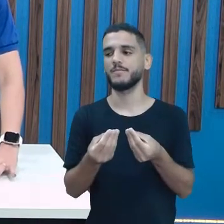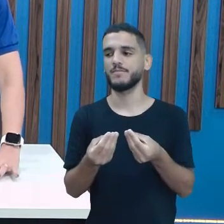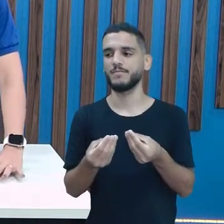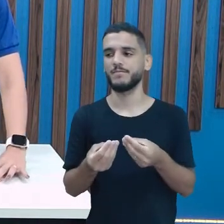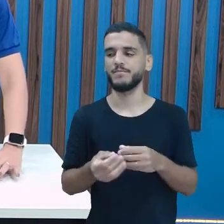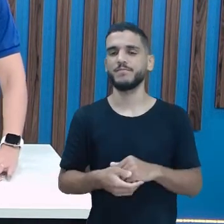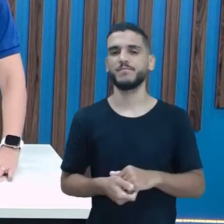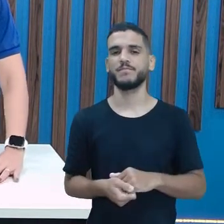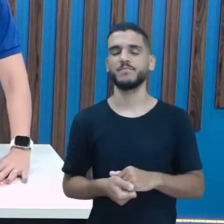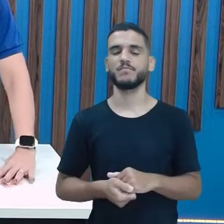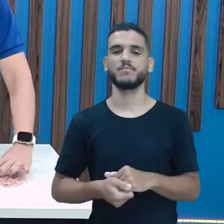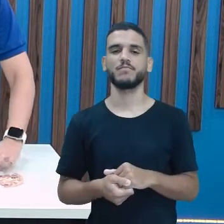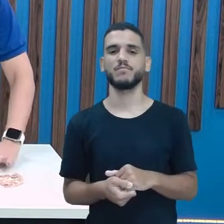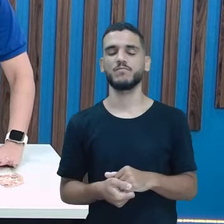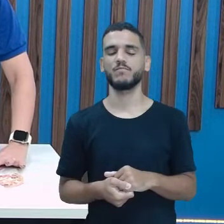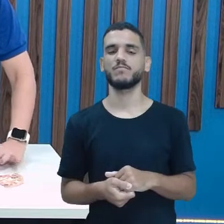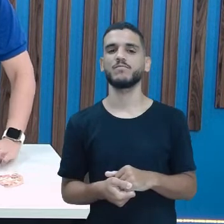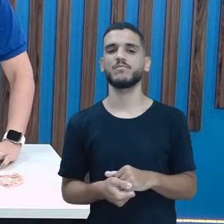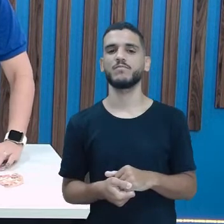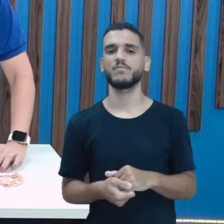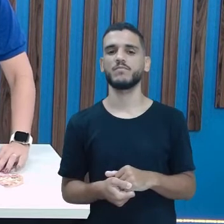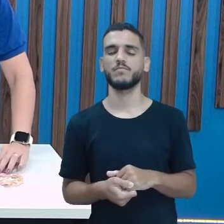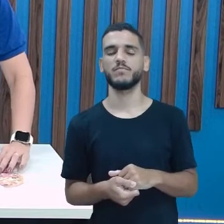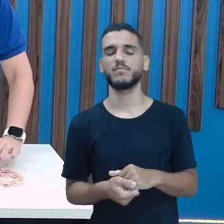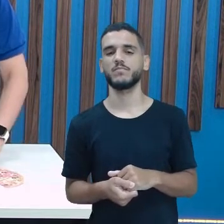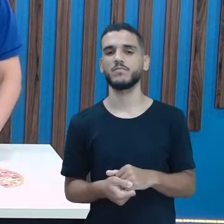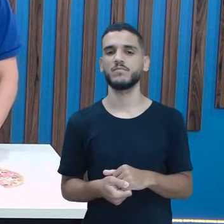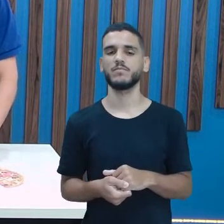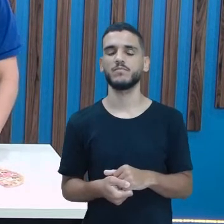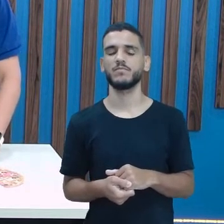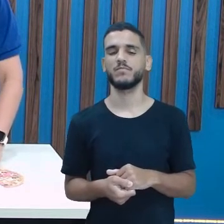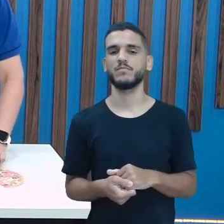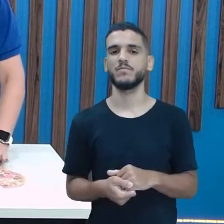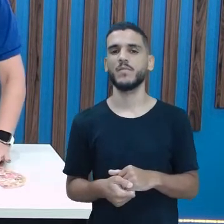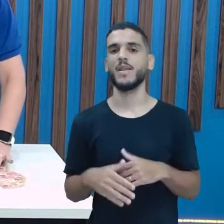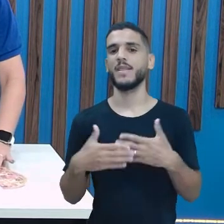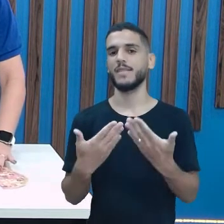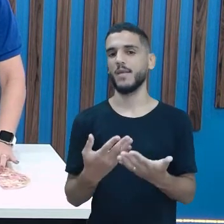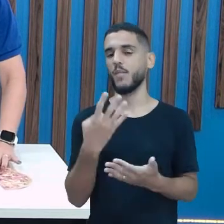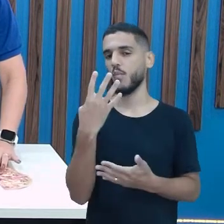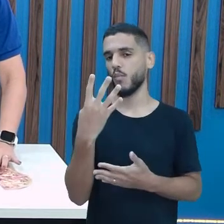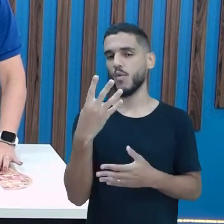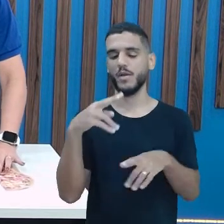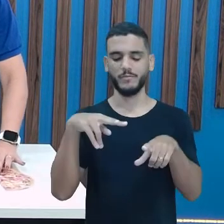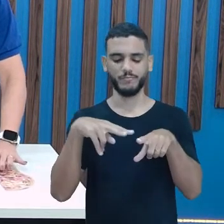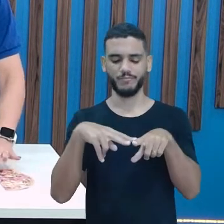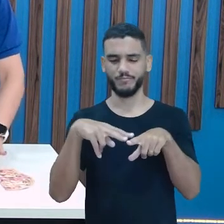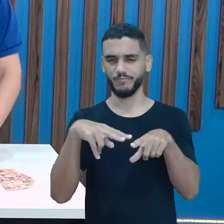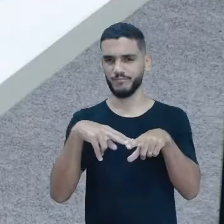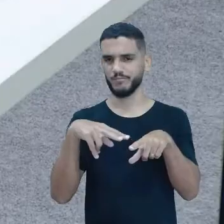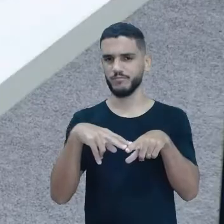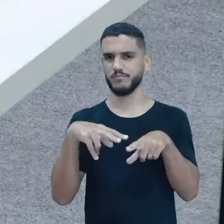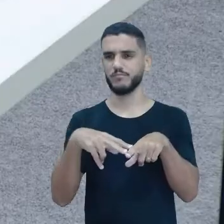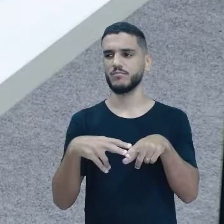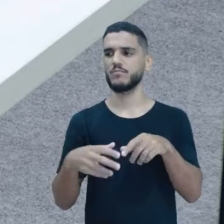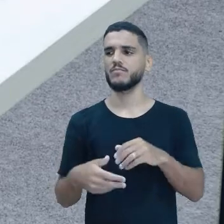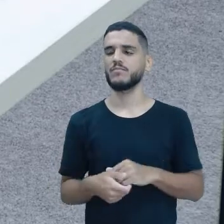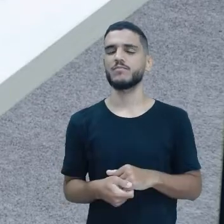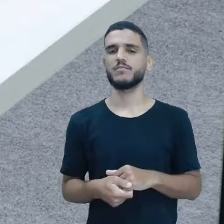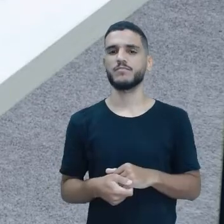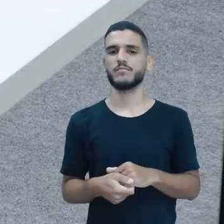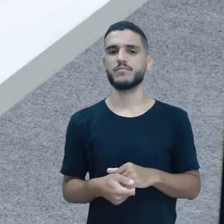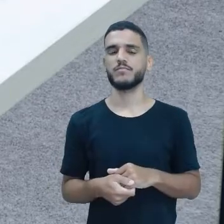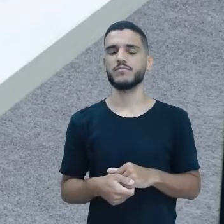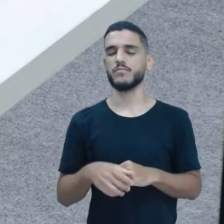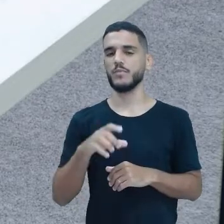pegar, vou dividir aqui, ó, vou colocar 4 pedacinhos para ela e vou ficar